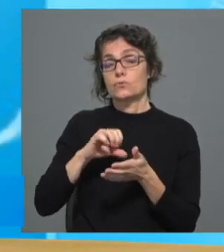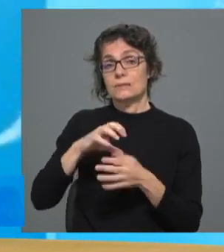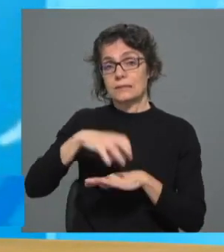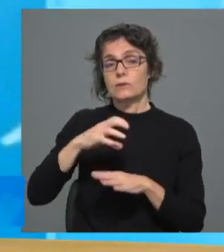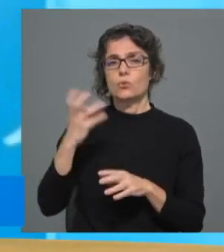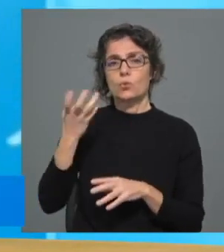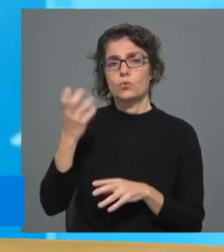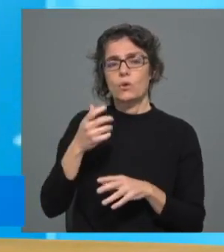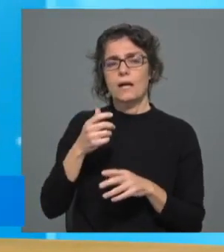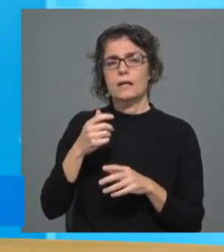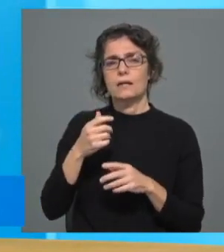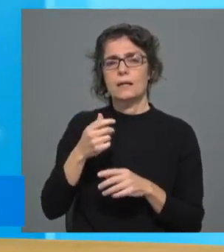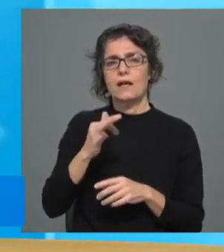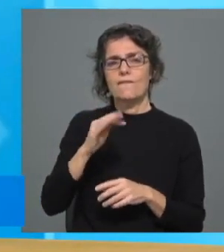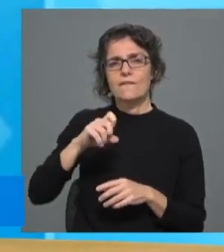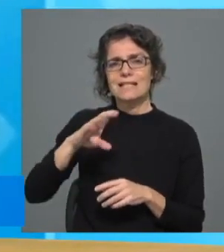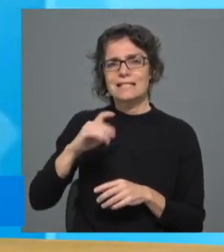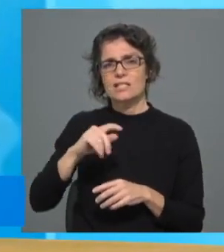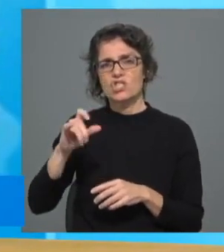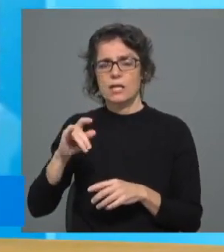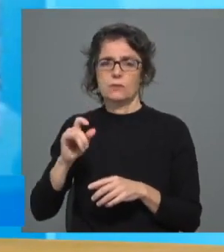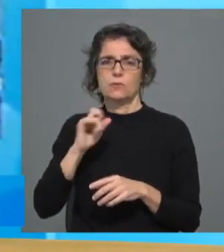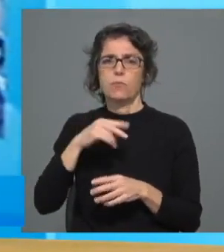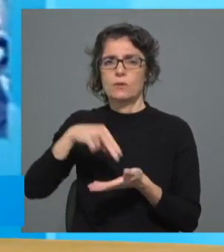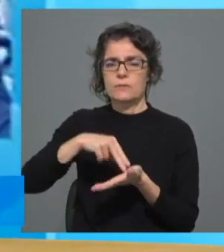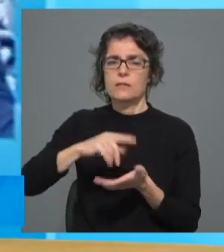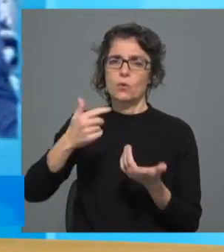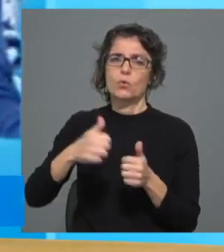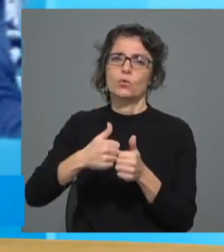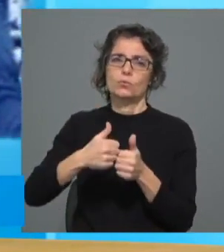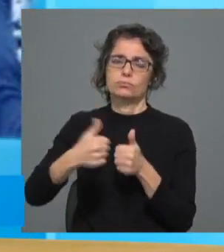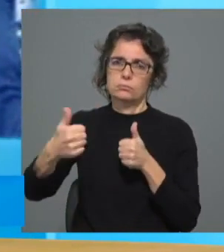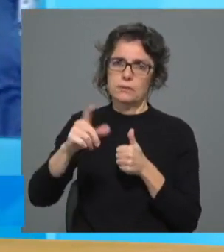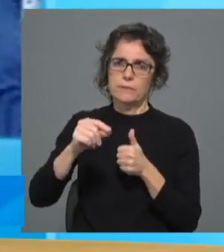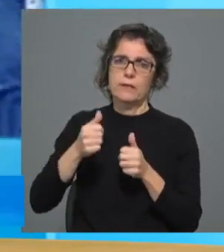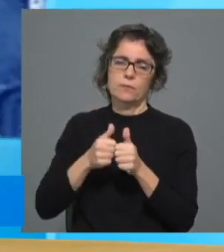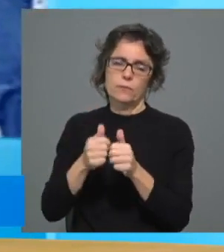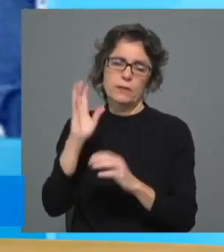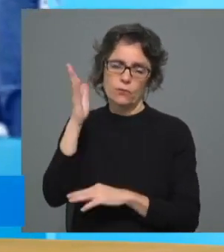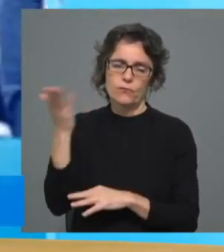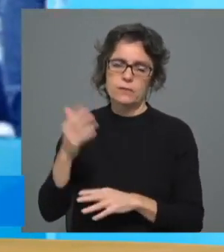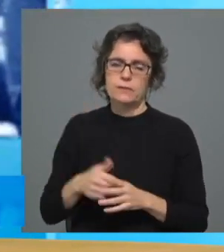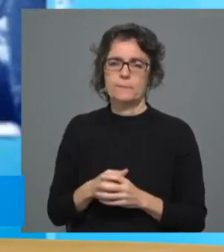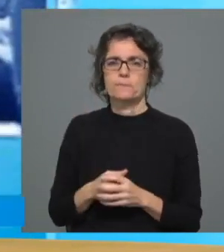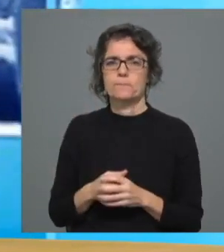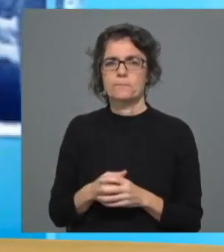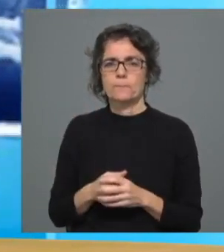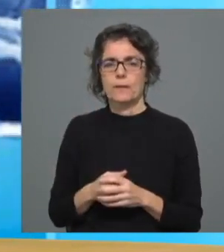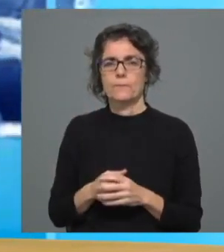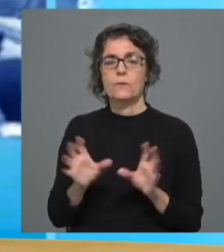participar presencialmente ou através da videoconferência. Se inscreverem, poderão ver no site da Comissão Nacional de Justiça e